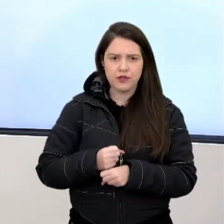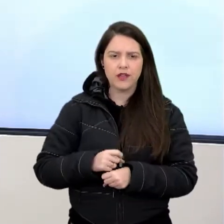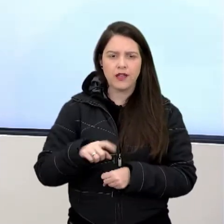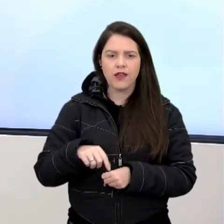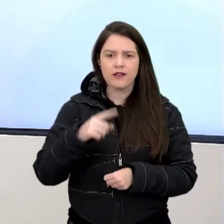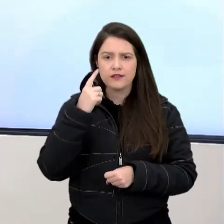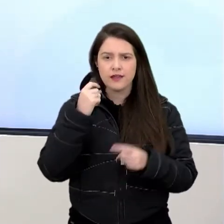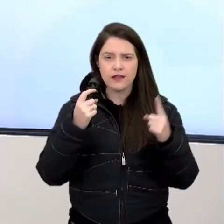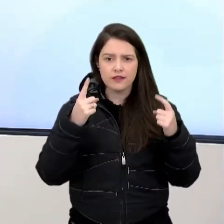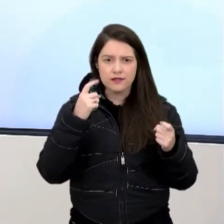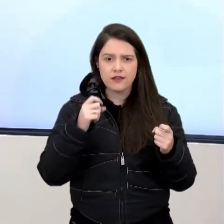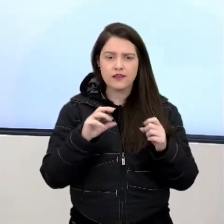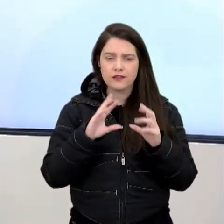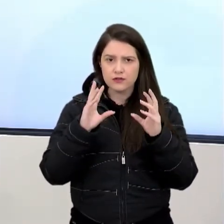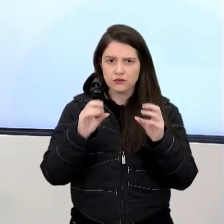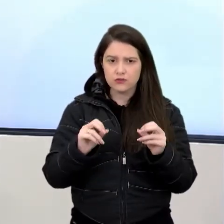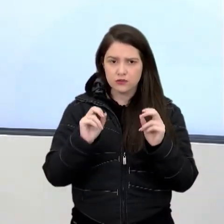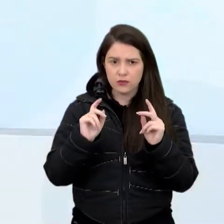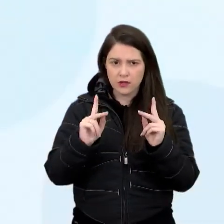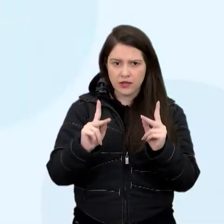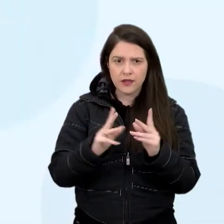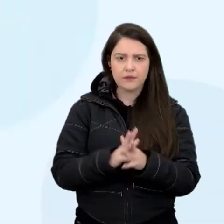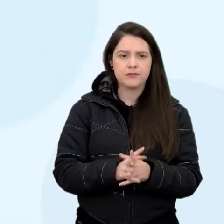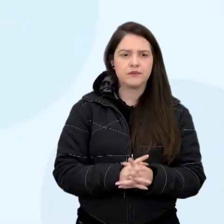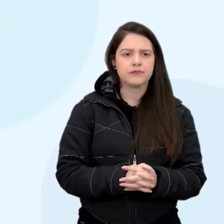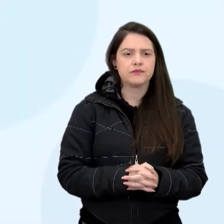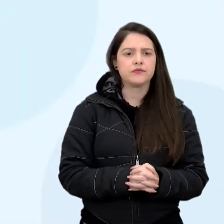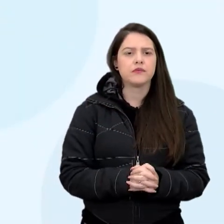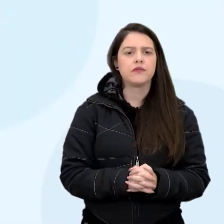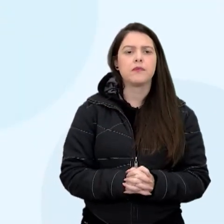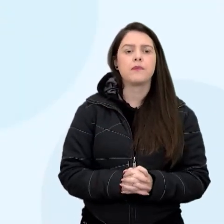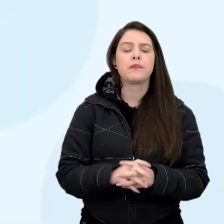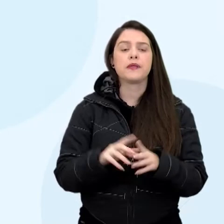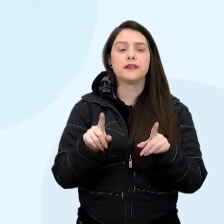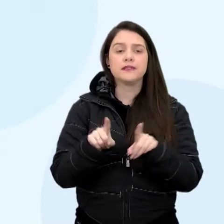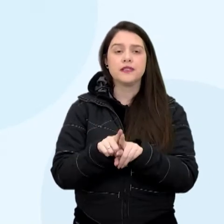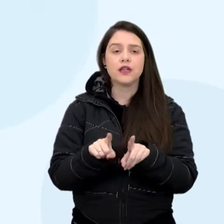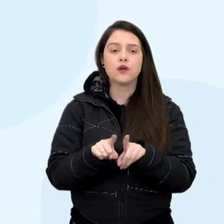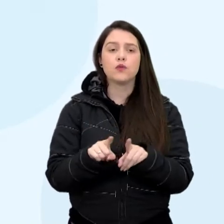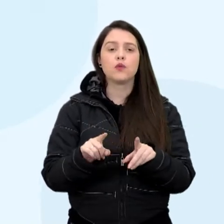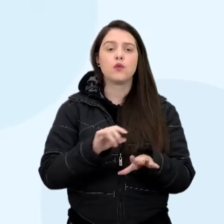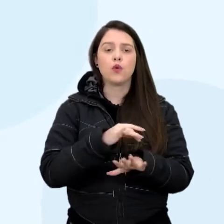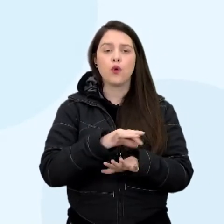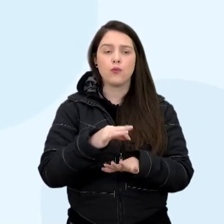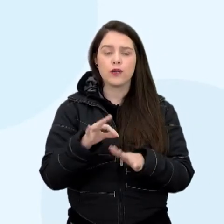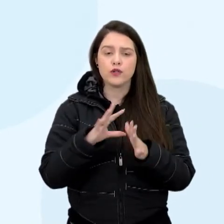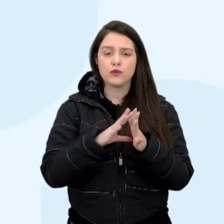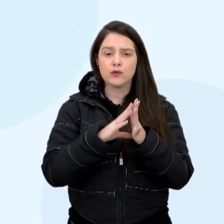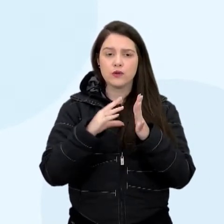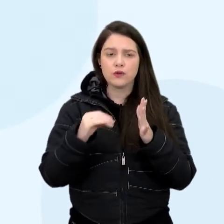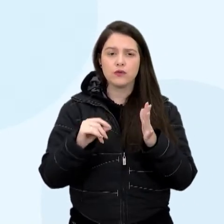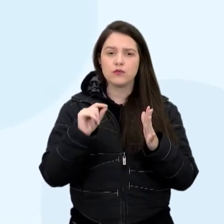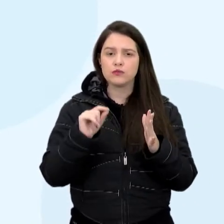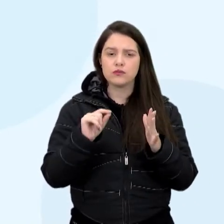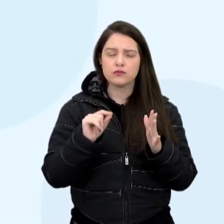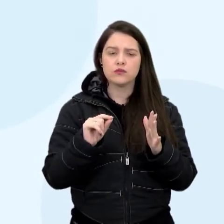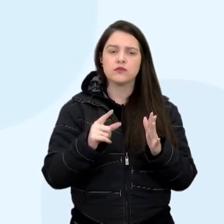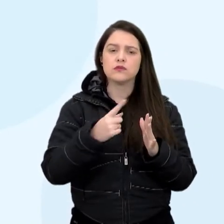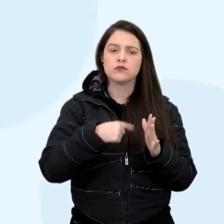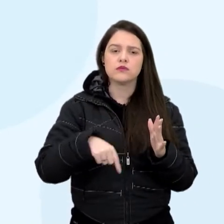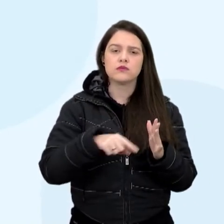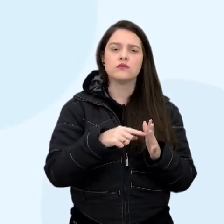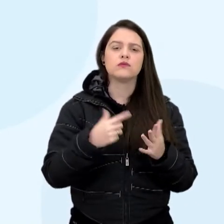a proposta mesmo, tá ok? Temos os nossos componentes curriculares, tá? E já subiu os 4 de uma vez, tá ok? Trabalho político e